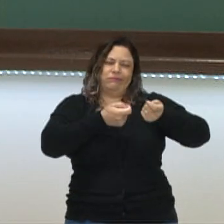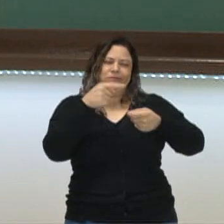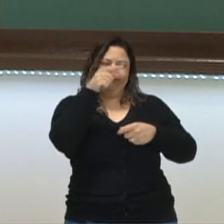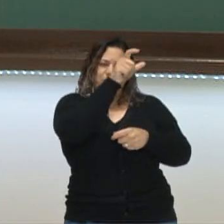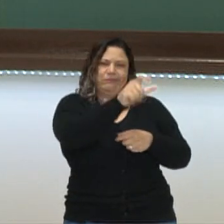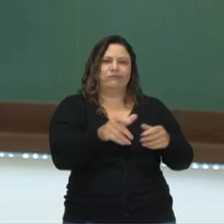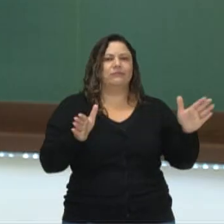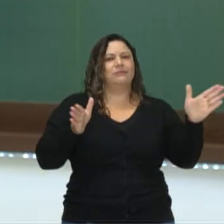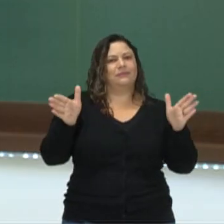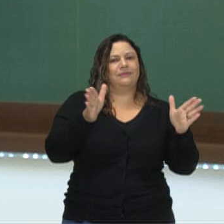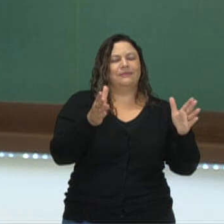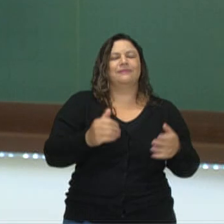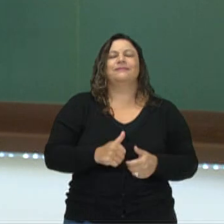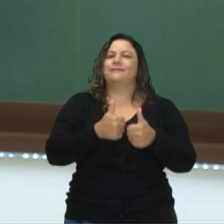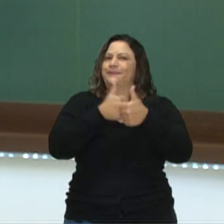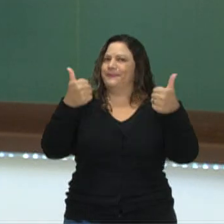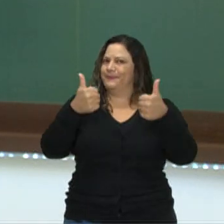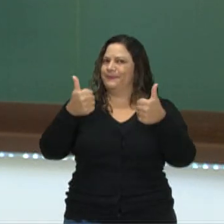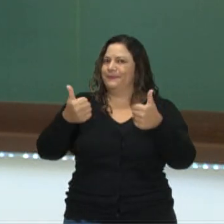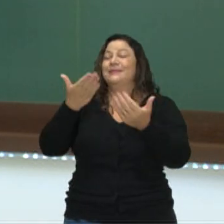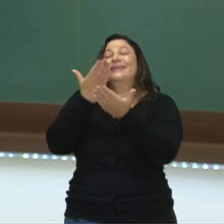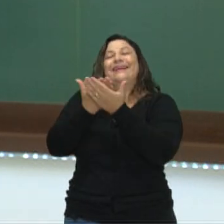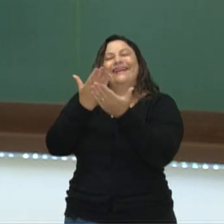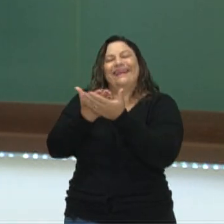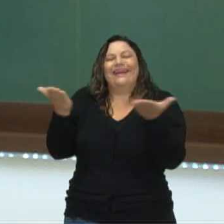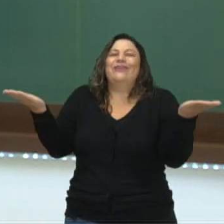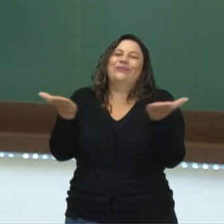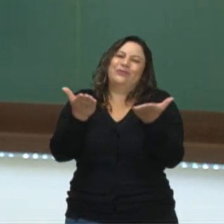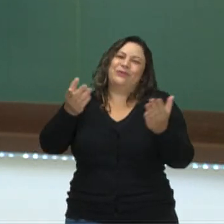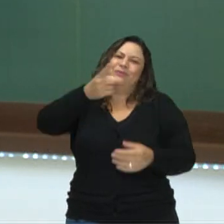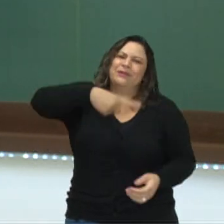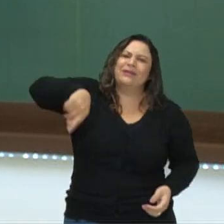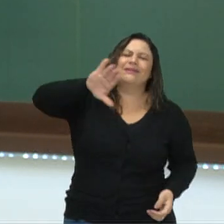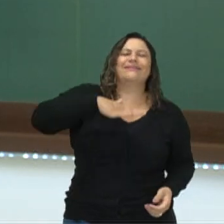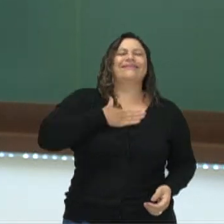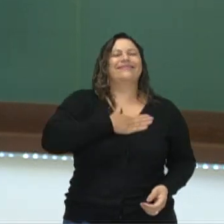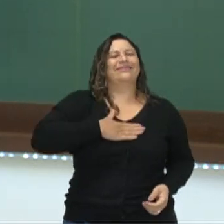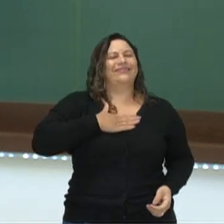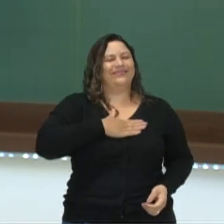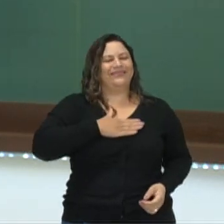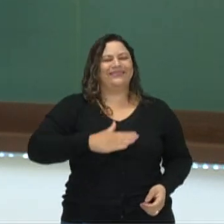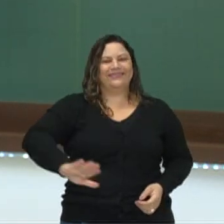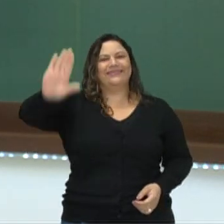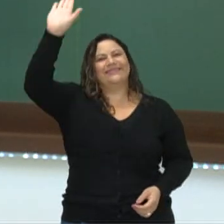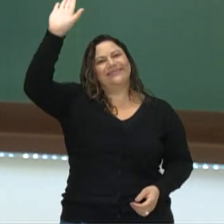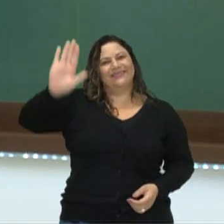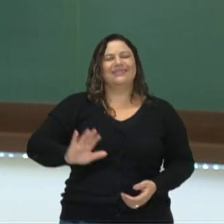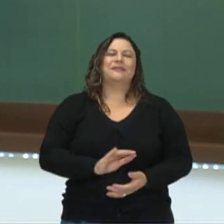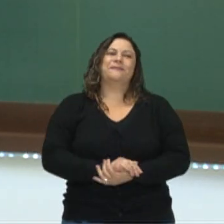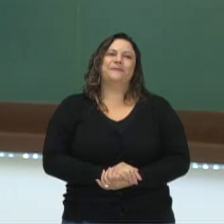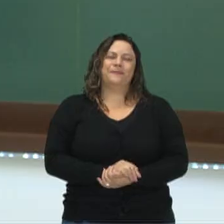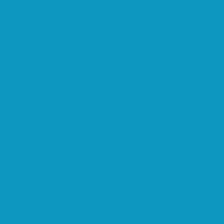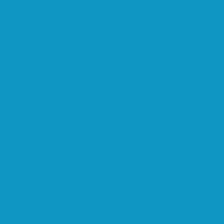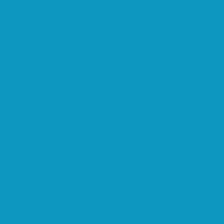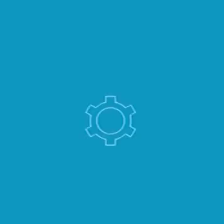Pessoal, essa foi a nossa aula de hoje. Eu espero que vocês tenham gostado e até a próxima.